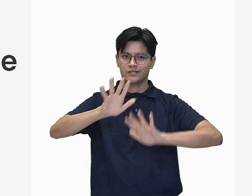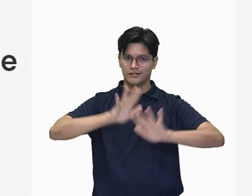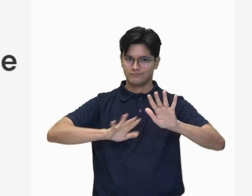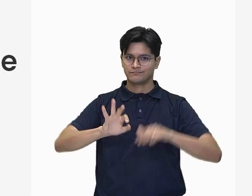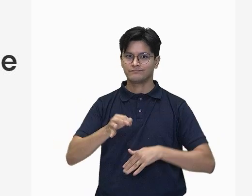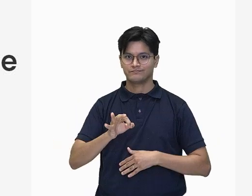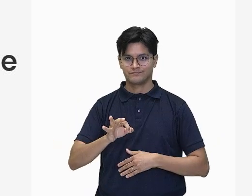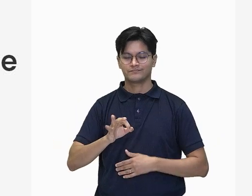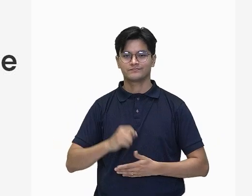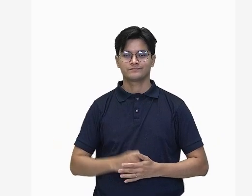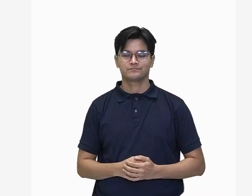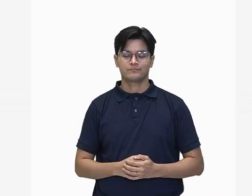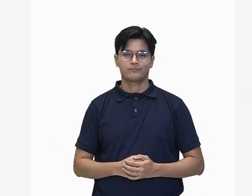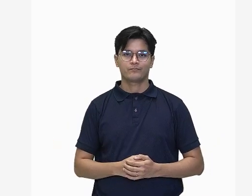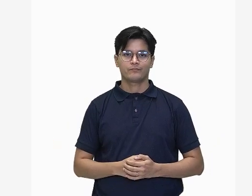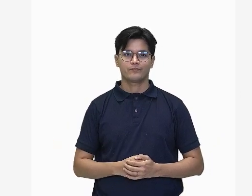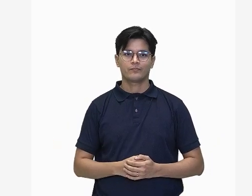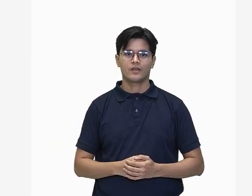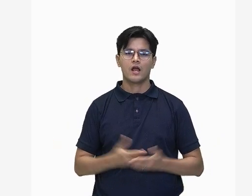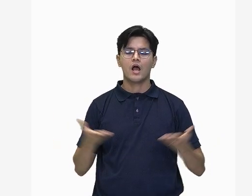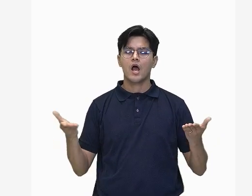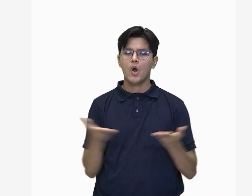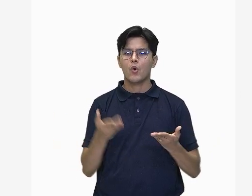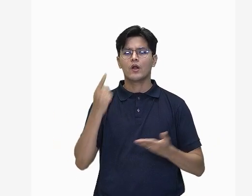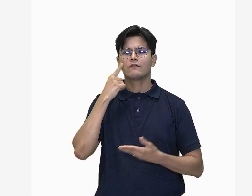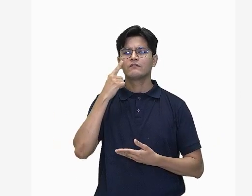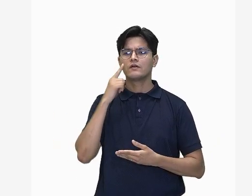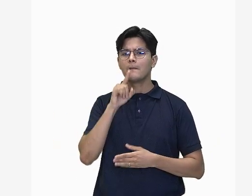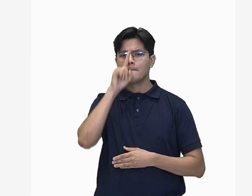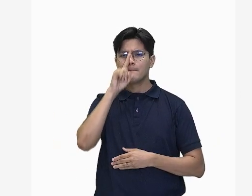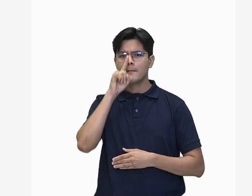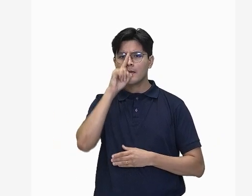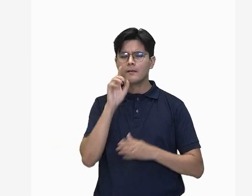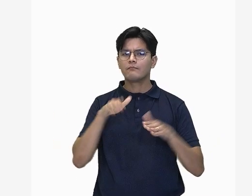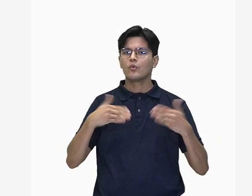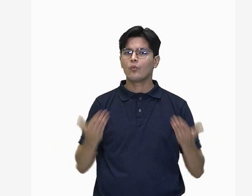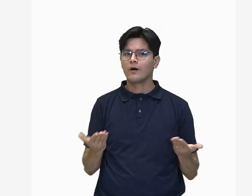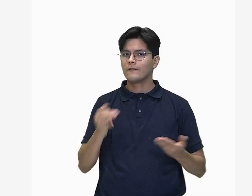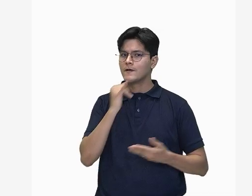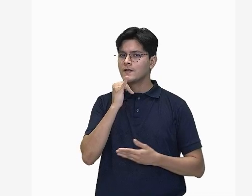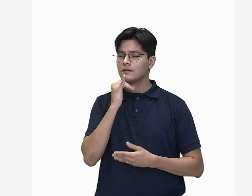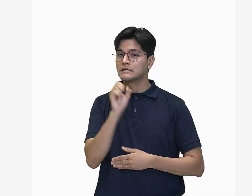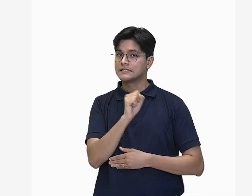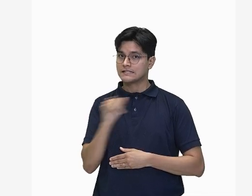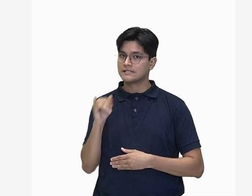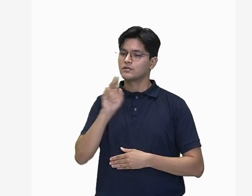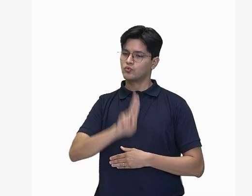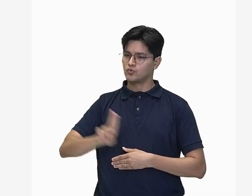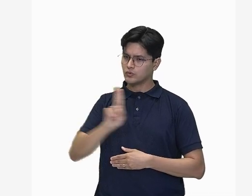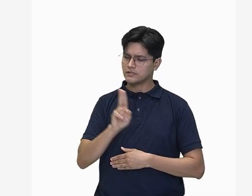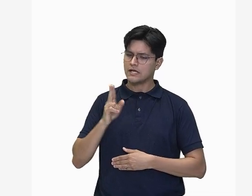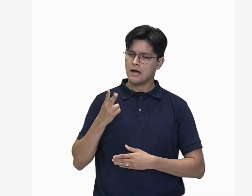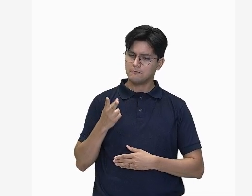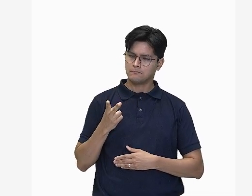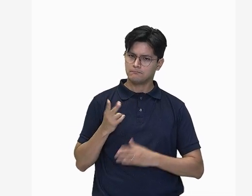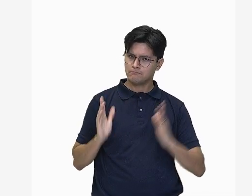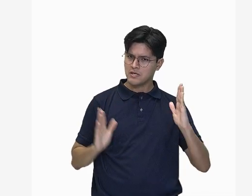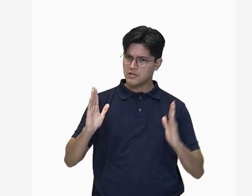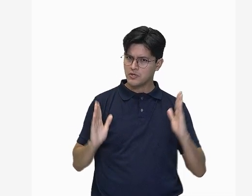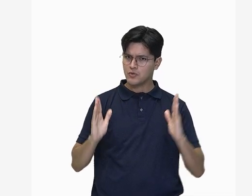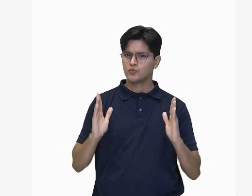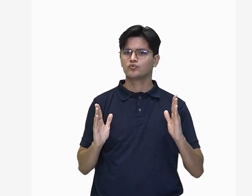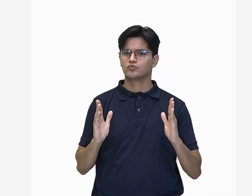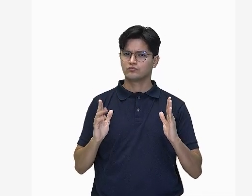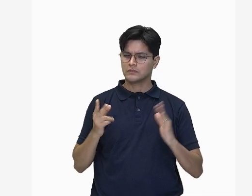Isso mesmo, né? A gente vai observar os riscos relacionados. O uso prolongado pode causar dependência intestinal,